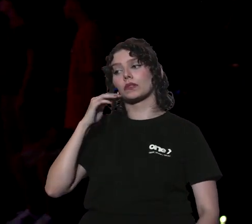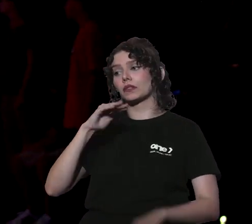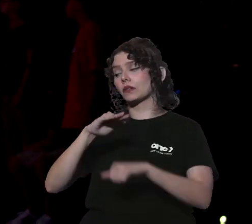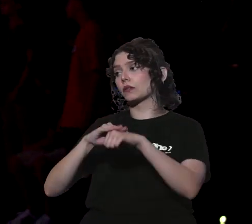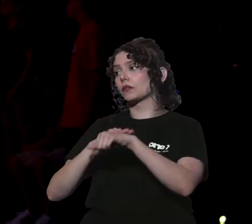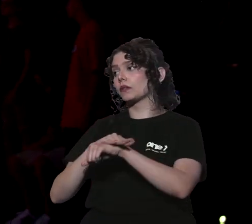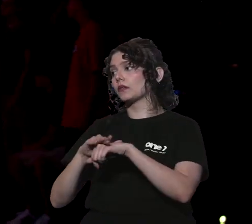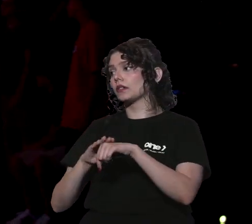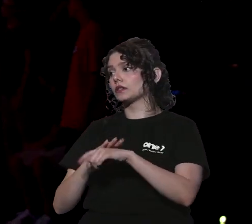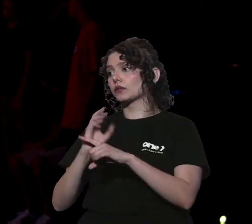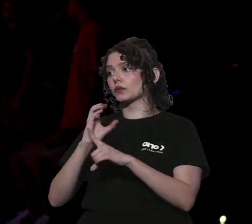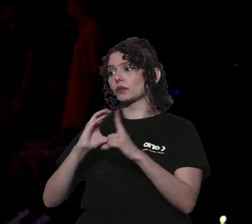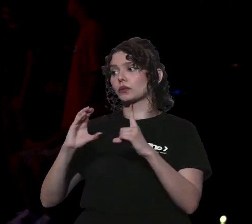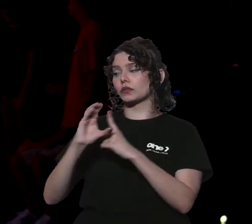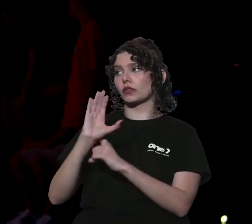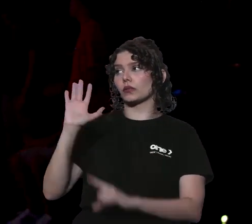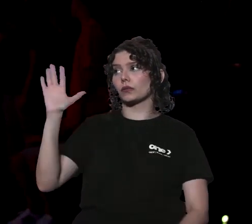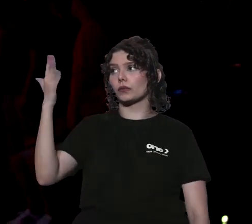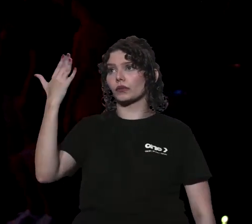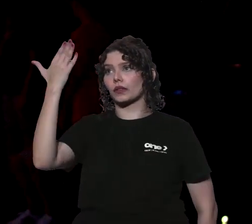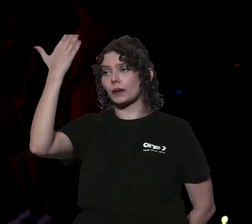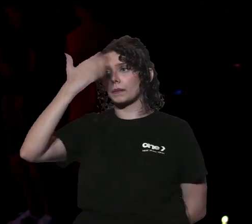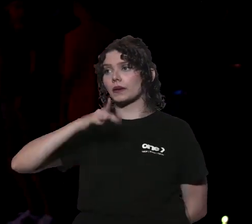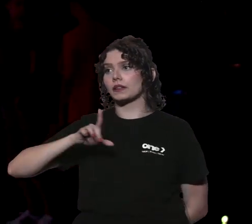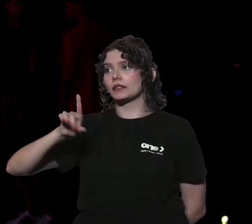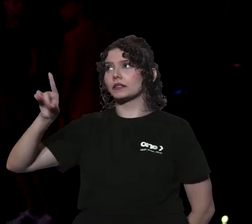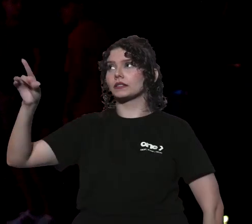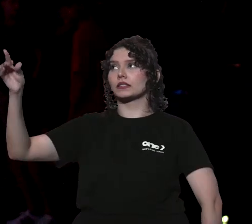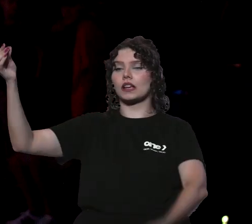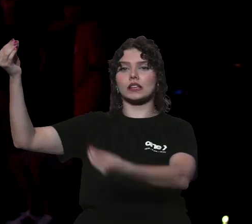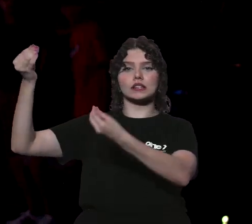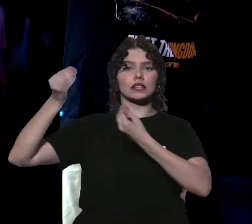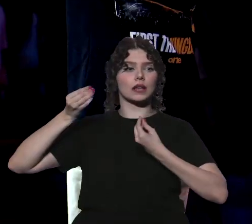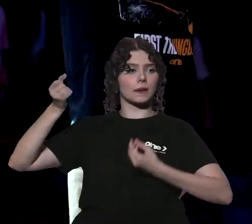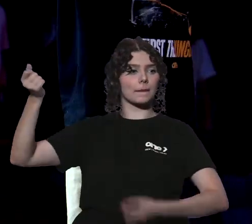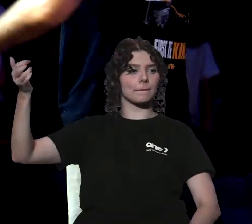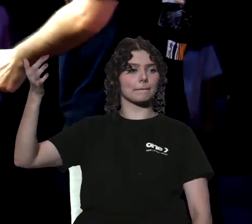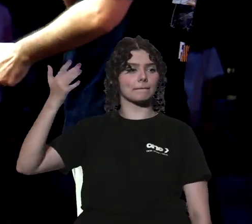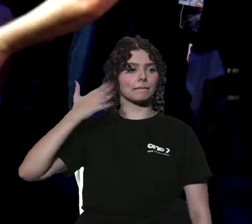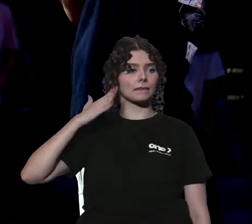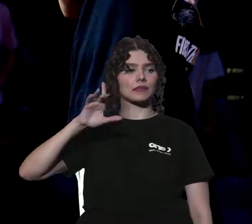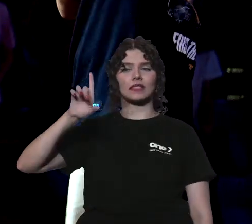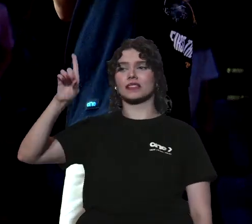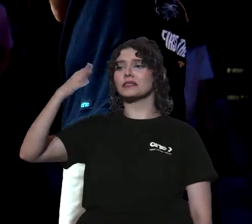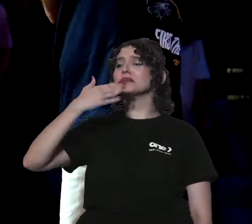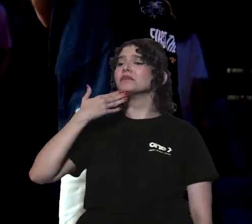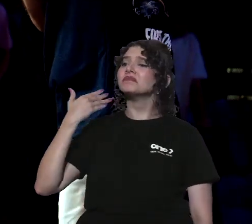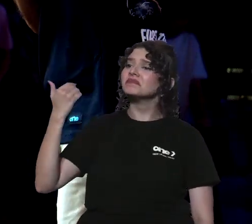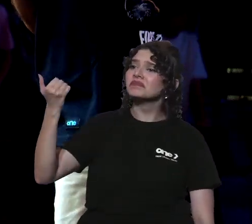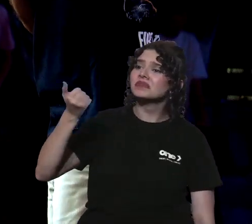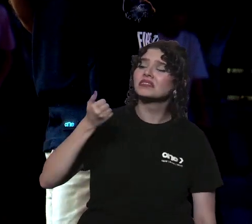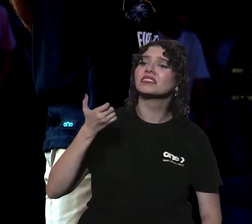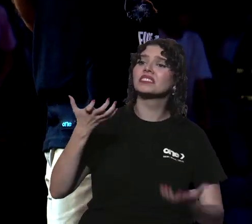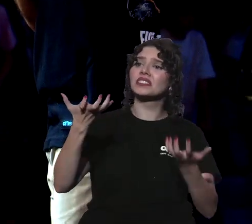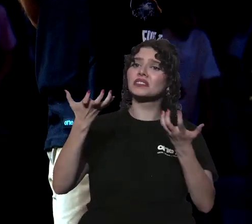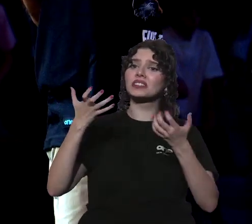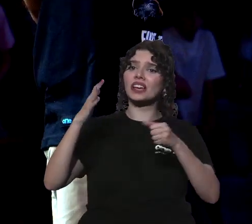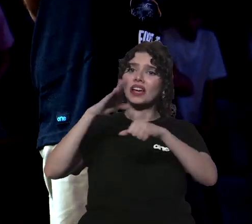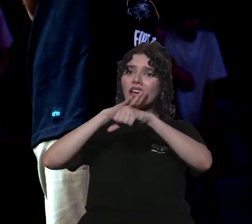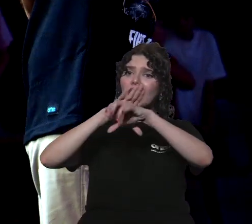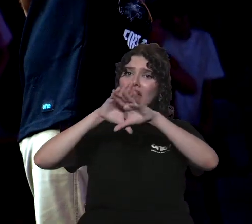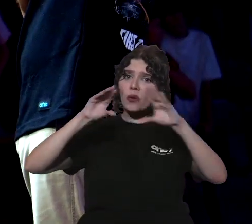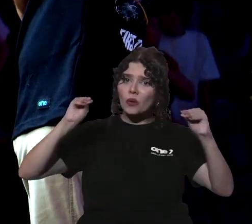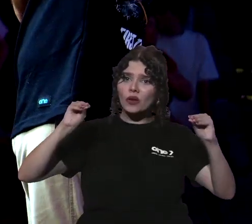na hora do culto. A presença de Deus traz bênção. Dê o seu melhor. Deixa Deus tratar as suas